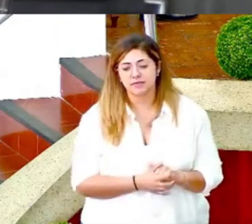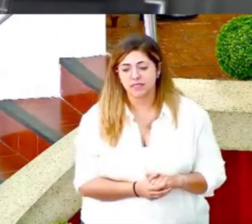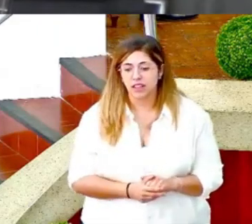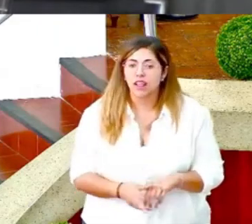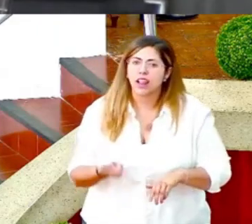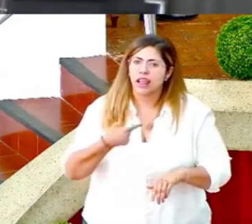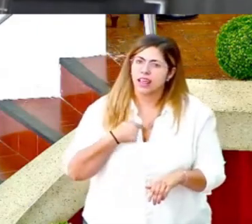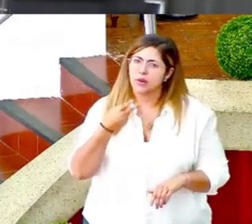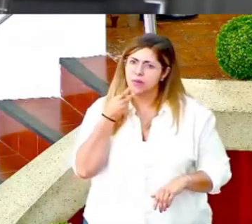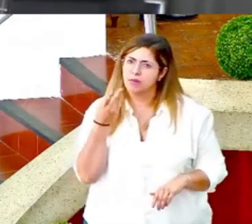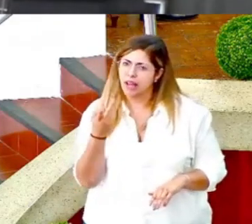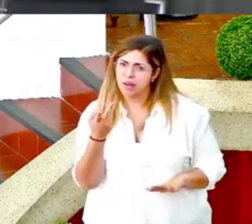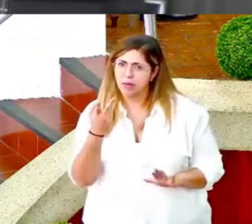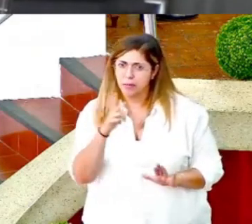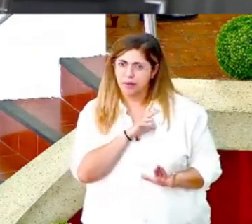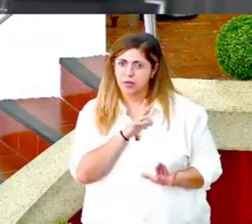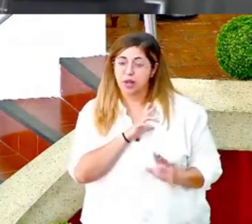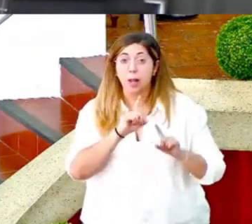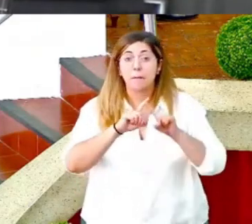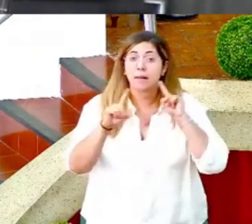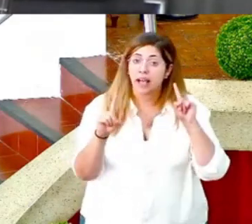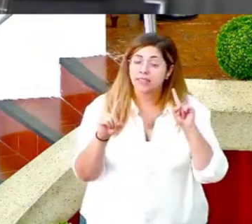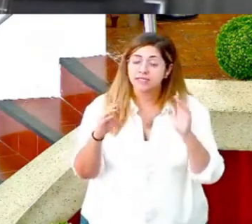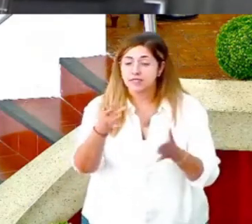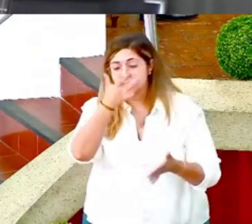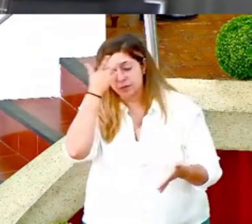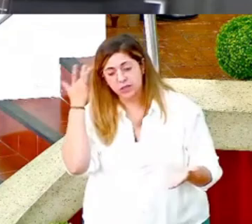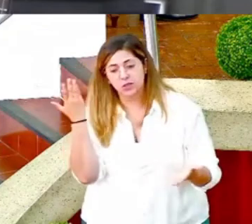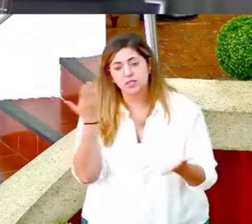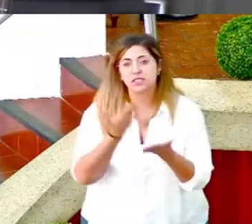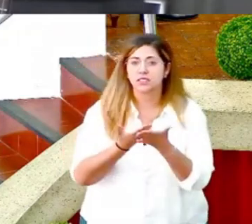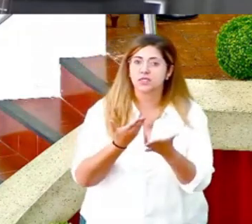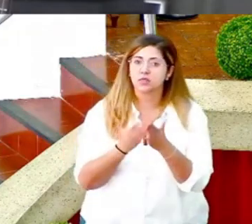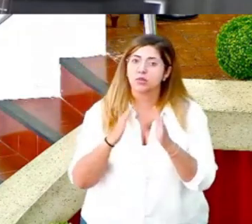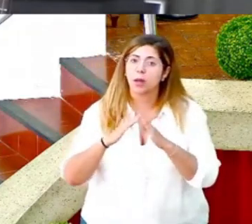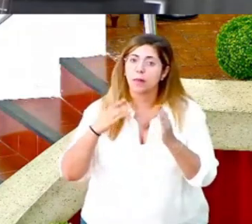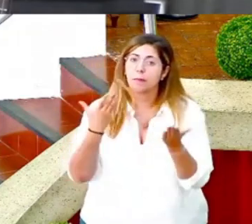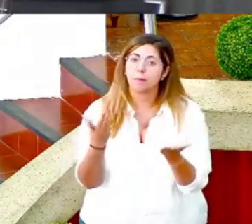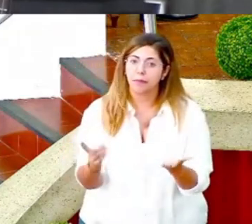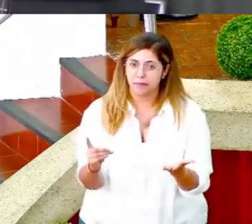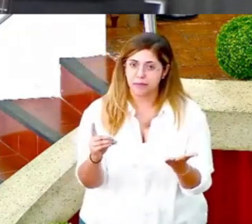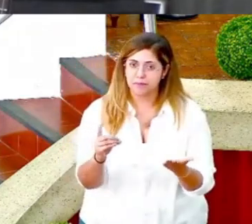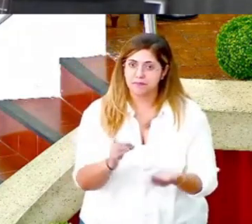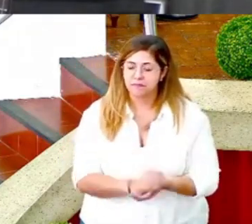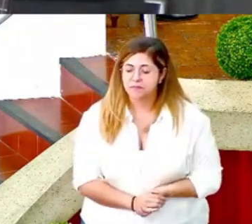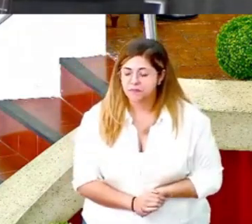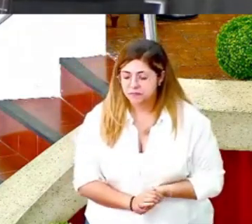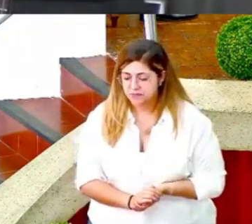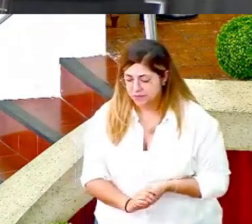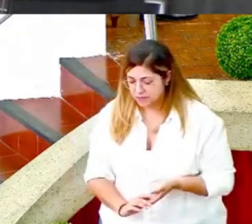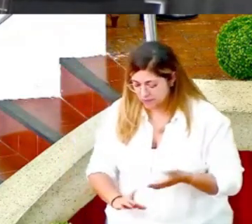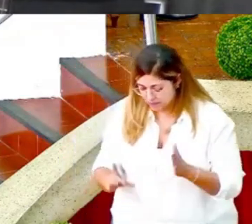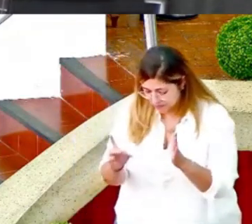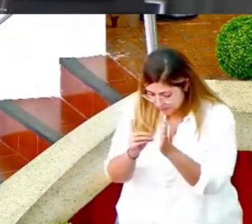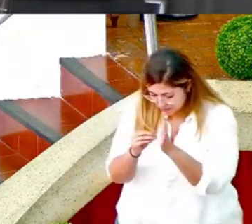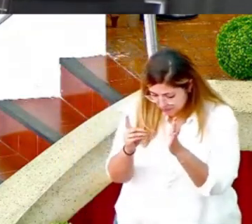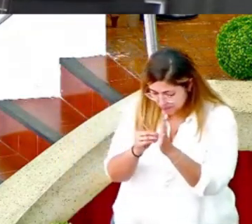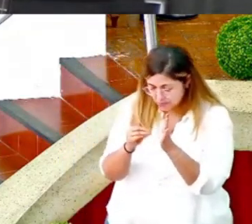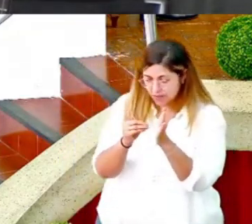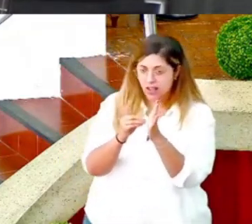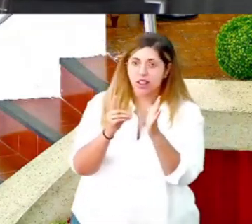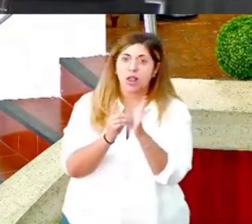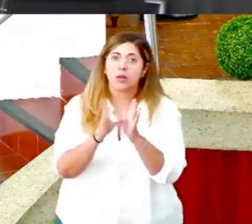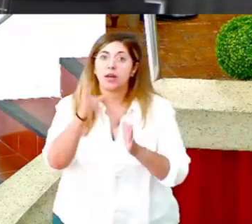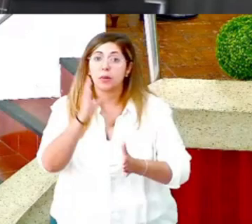digo, estudiosos dizem, porque ele faz menção ao que nós vamos ler agora em Deuteronômio 6, lá naquilo que